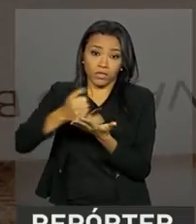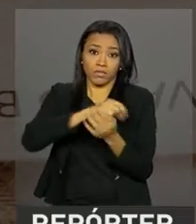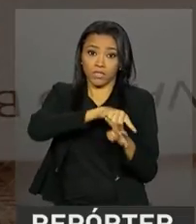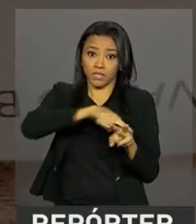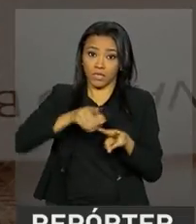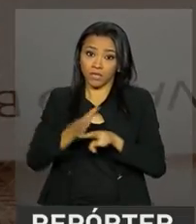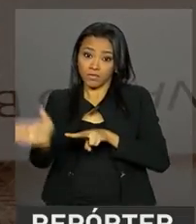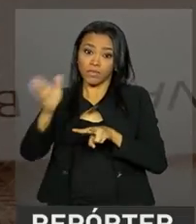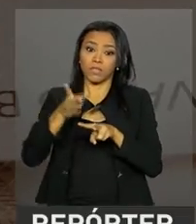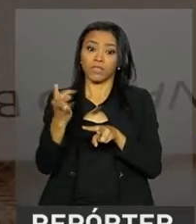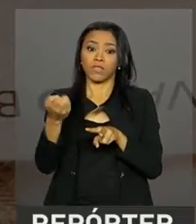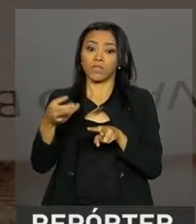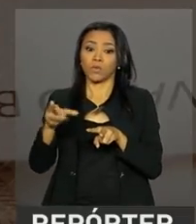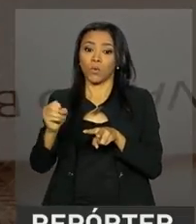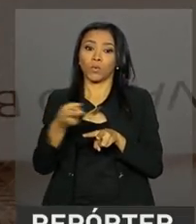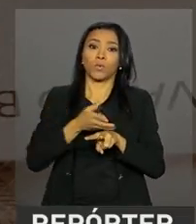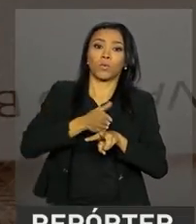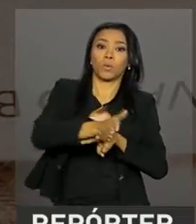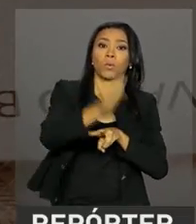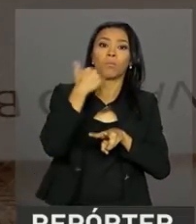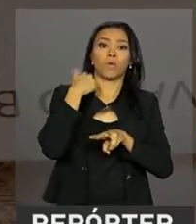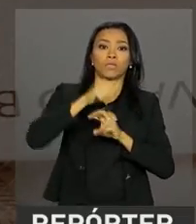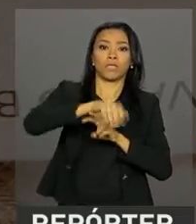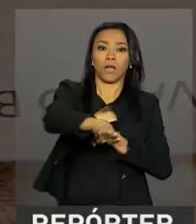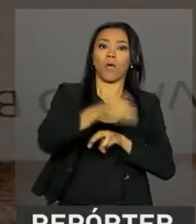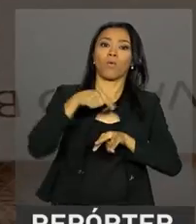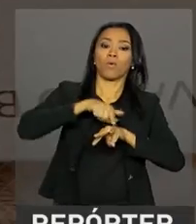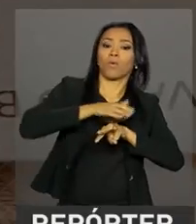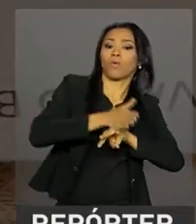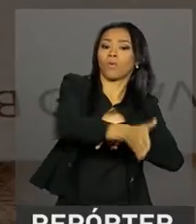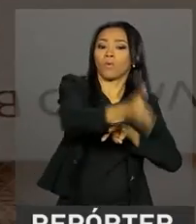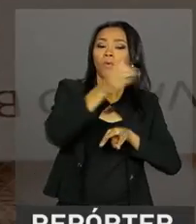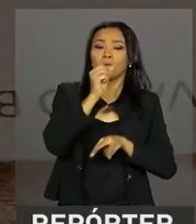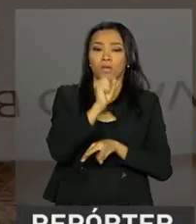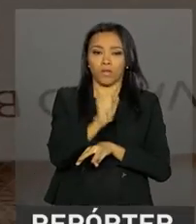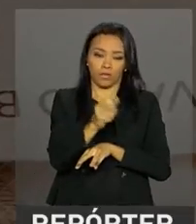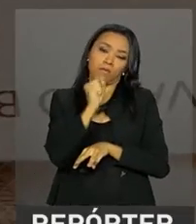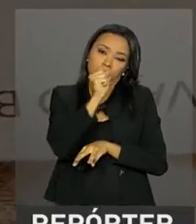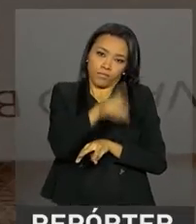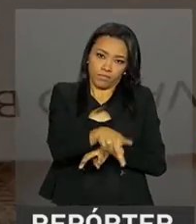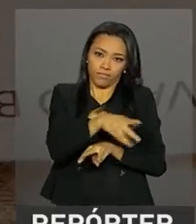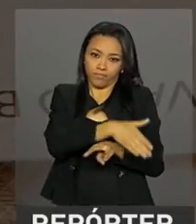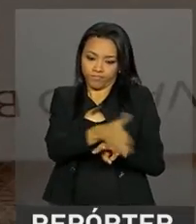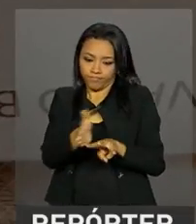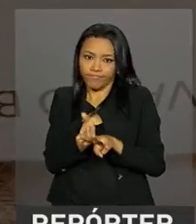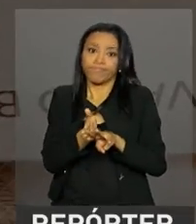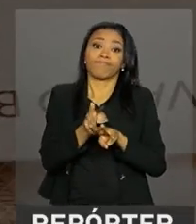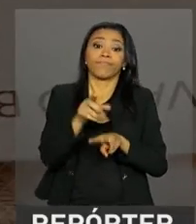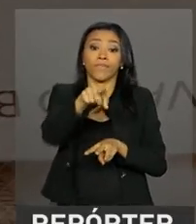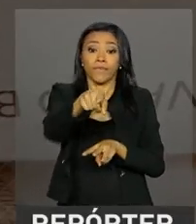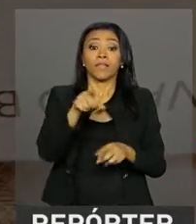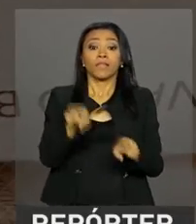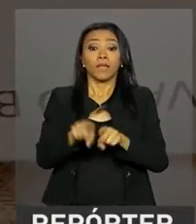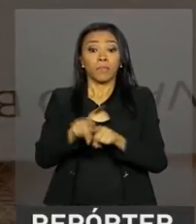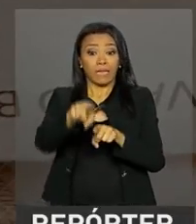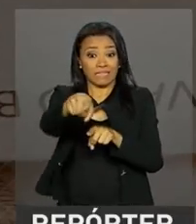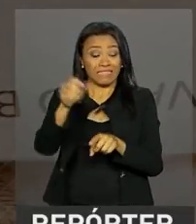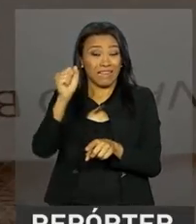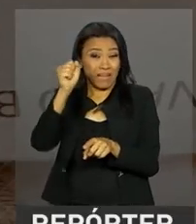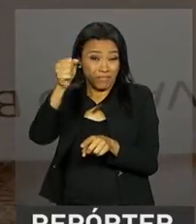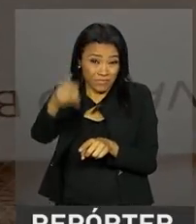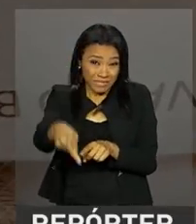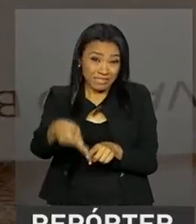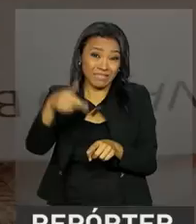tesouro nacional do banco central e da previdência social o setor previdenciário segue como vilão das